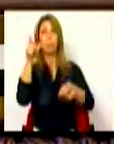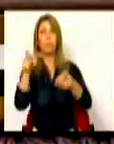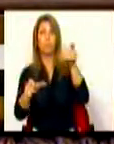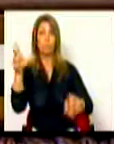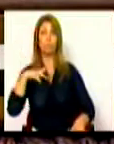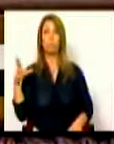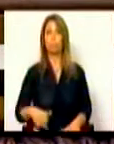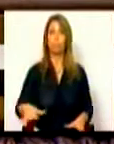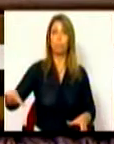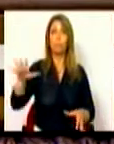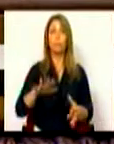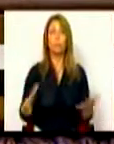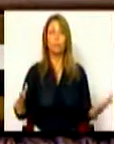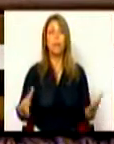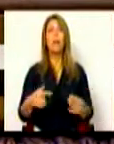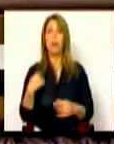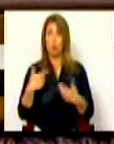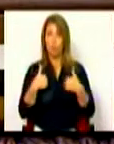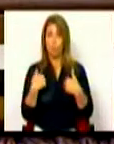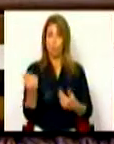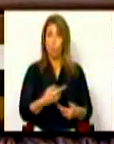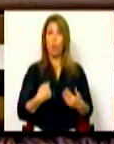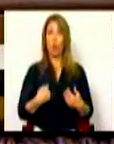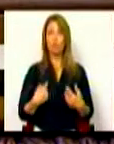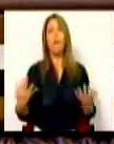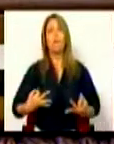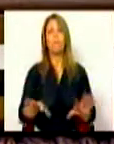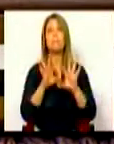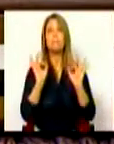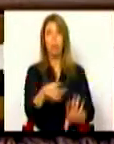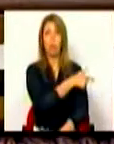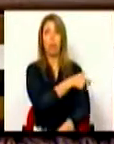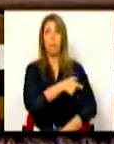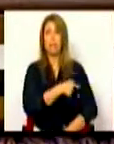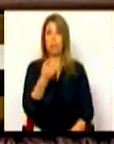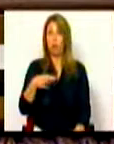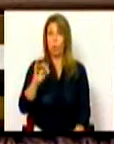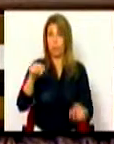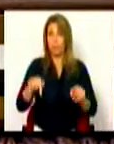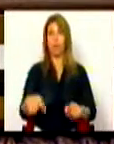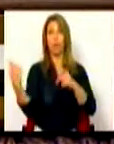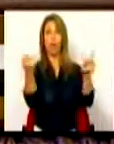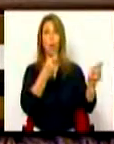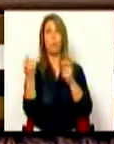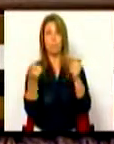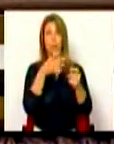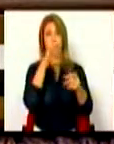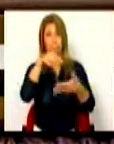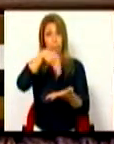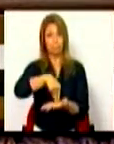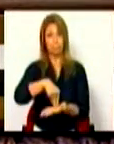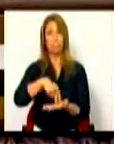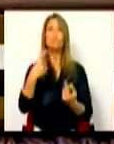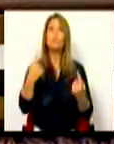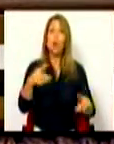concidadãos. Pela nossa parte, e enquanto representante do PS neste debate, resta-me referir